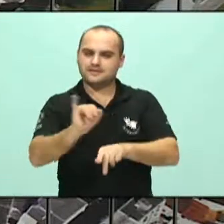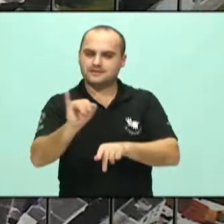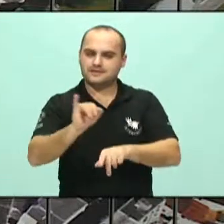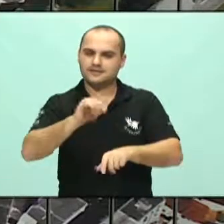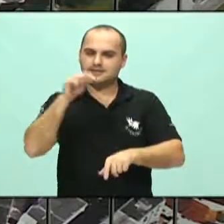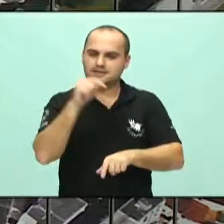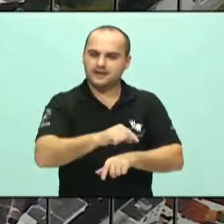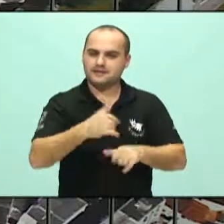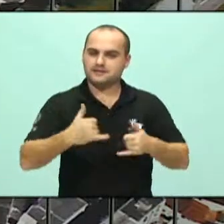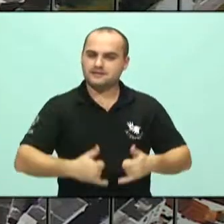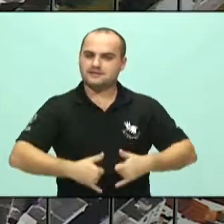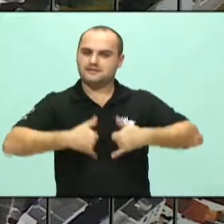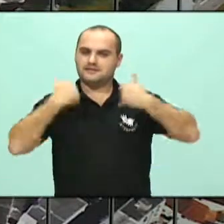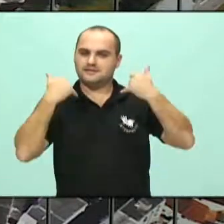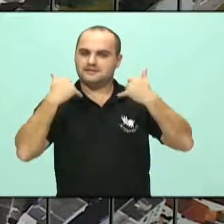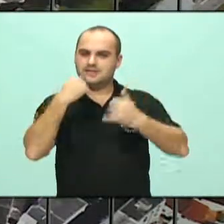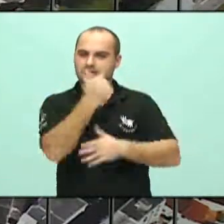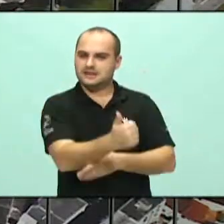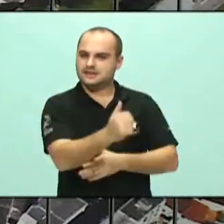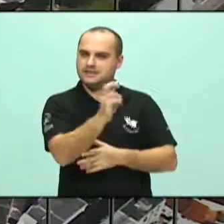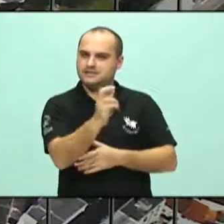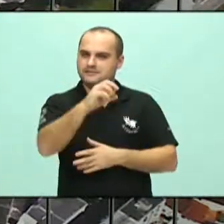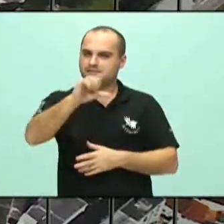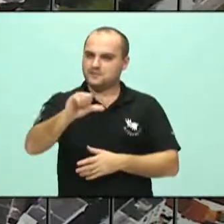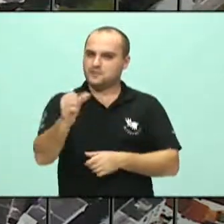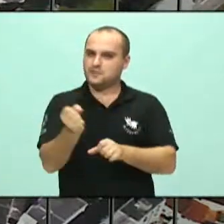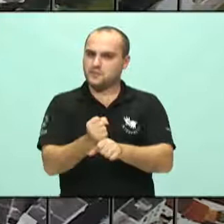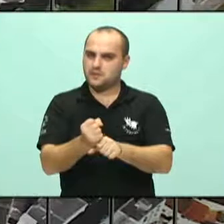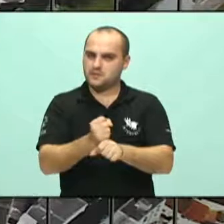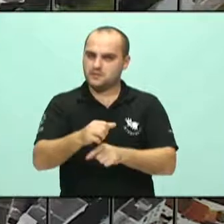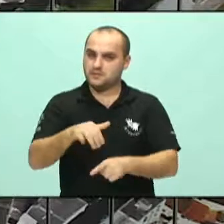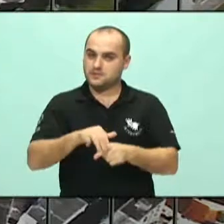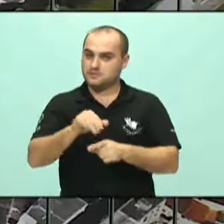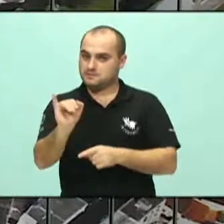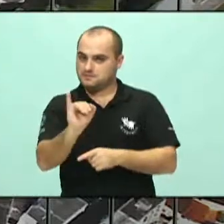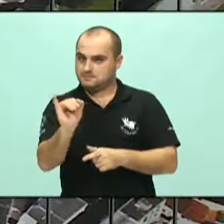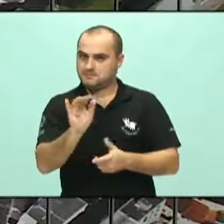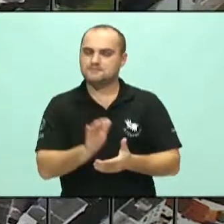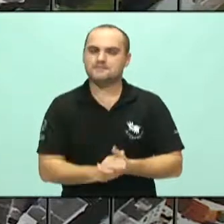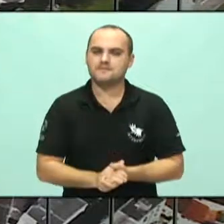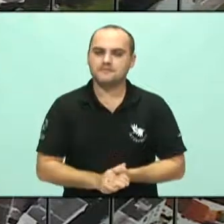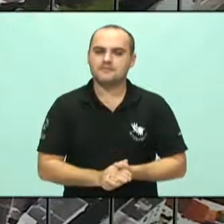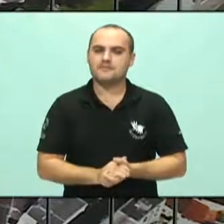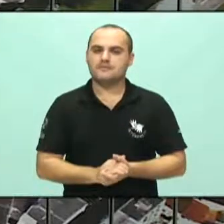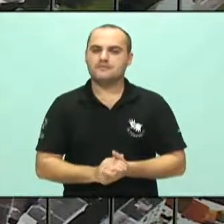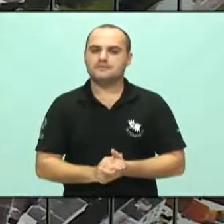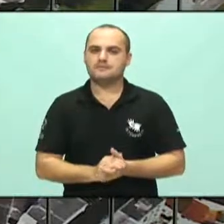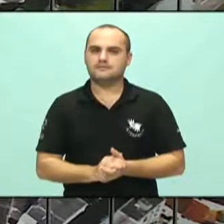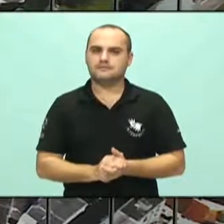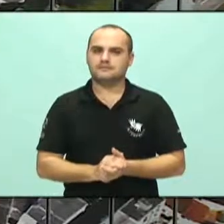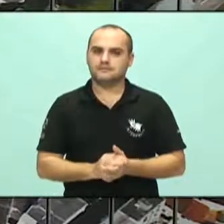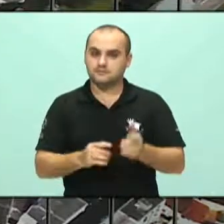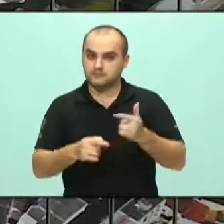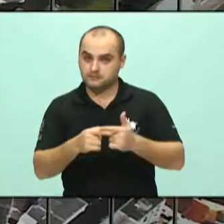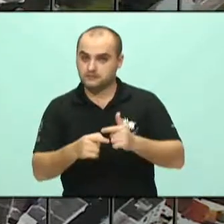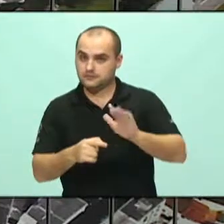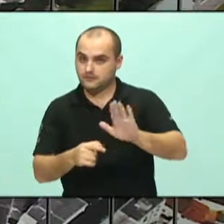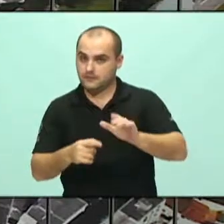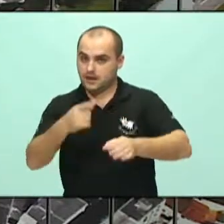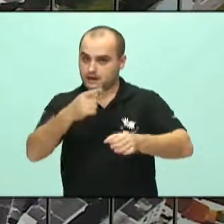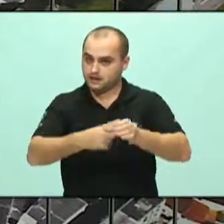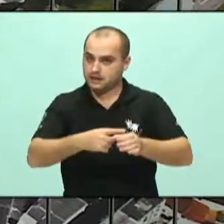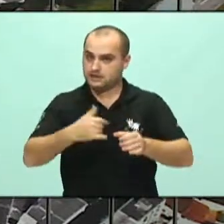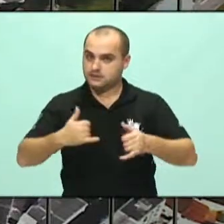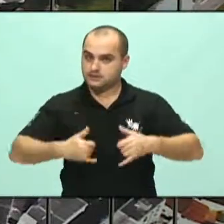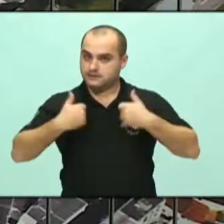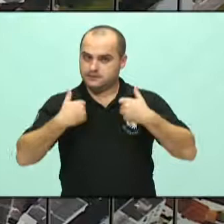passagem desse aniversário de 159 anos do município de Itajaí, porque quando a cidade faz